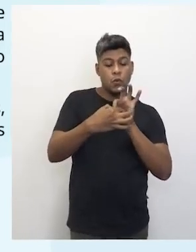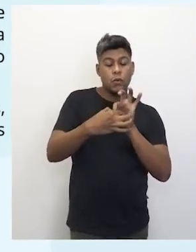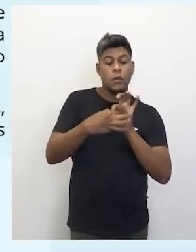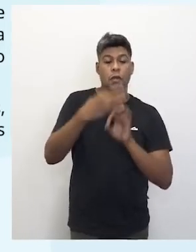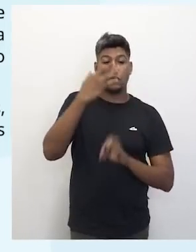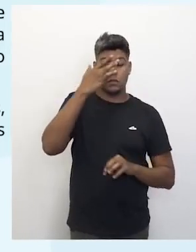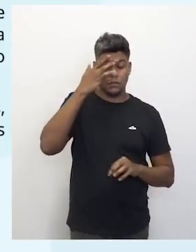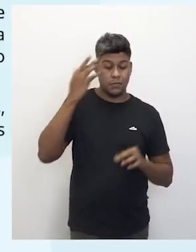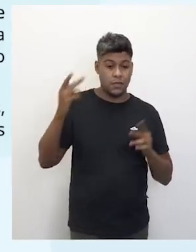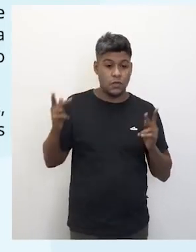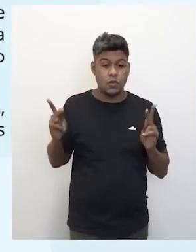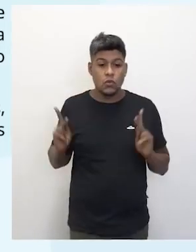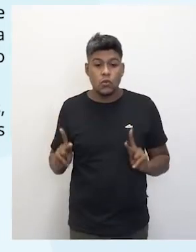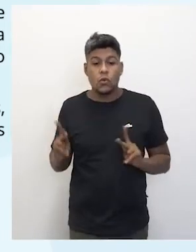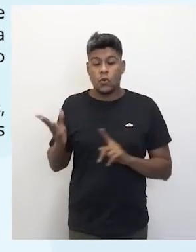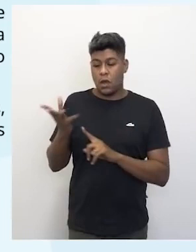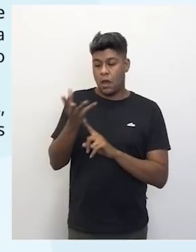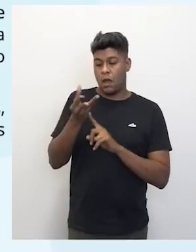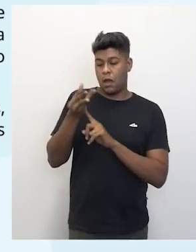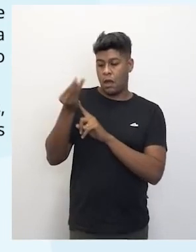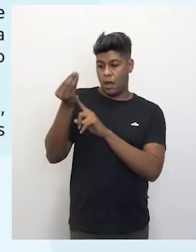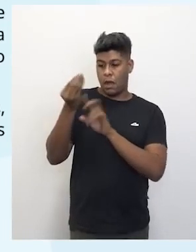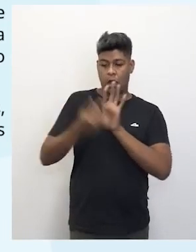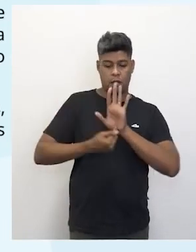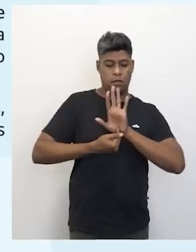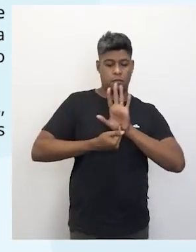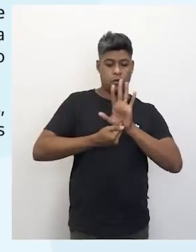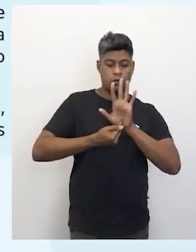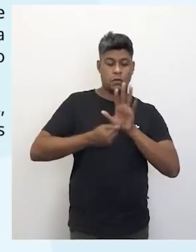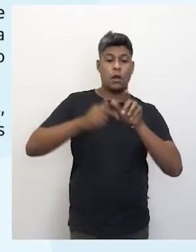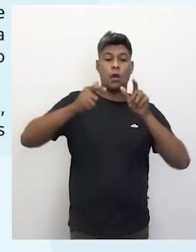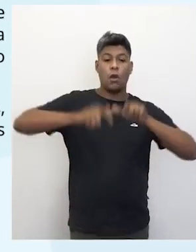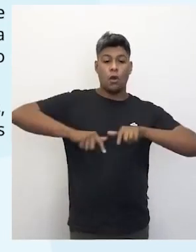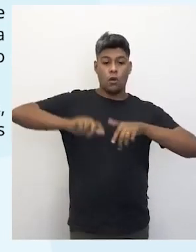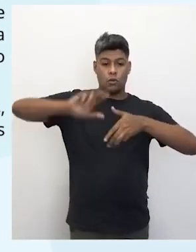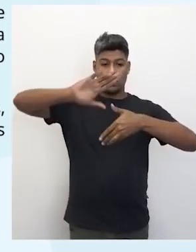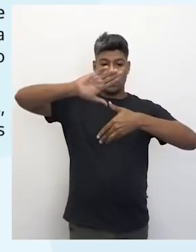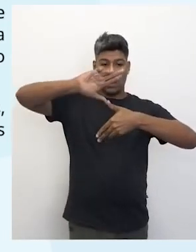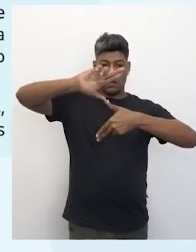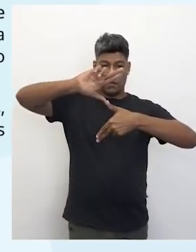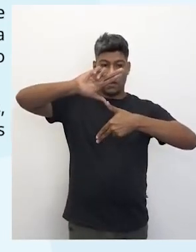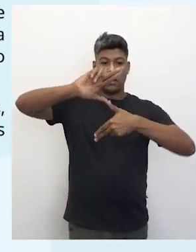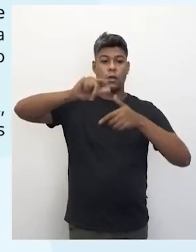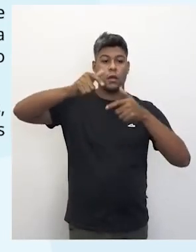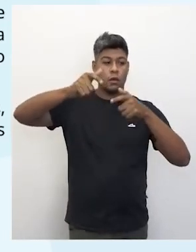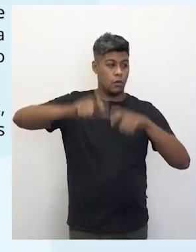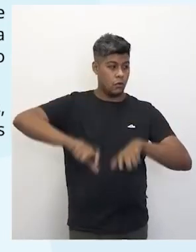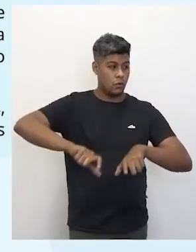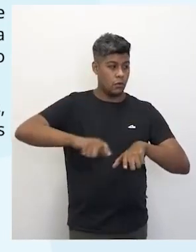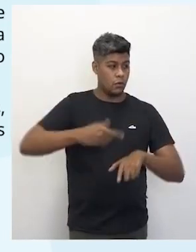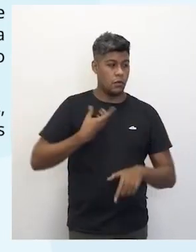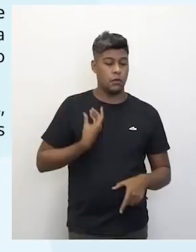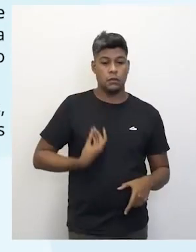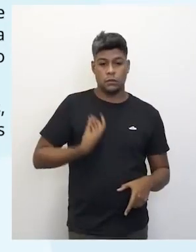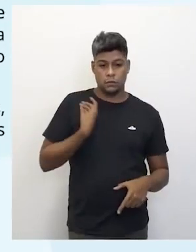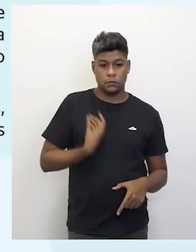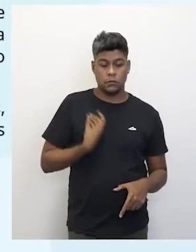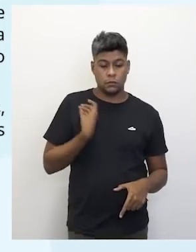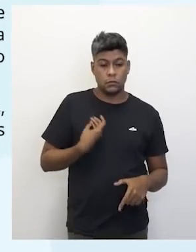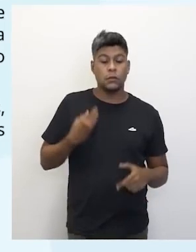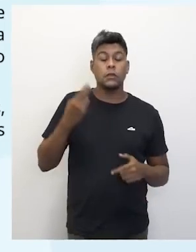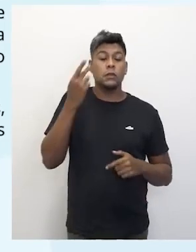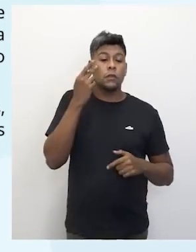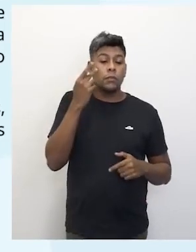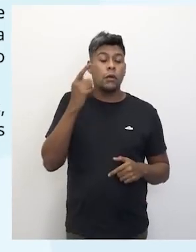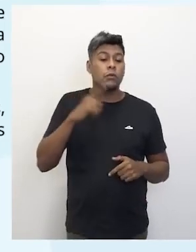povos, essa questão de trazer a arte de vários lugares da América e colocar num lugar, num polo cultural aqui em São Paulo. Então,